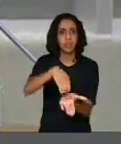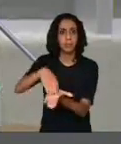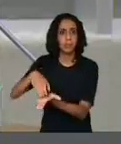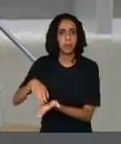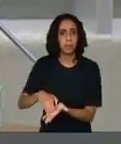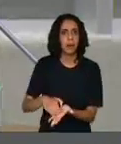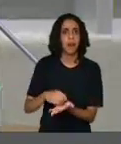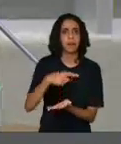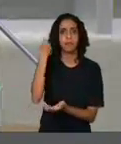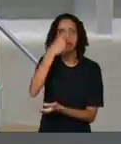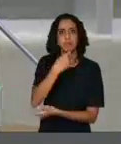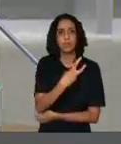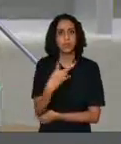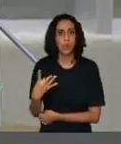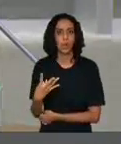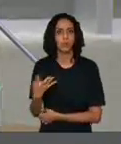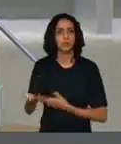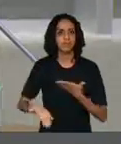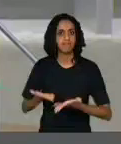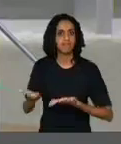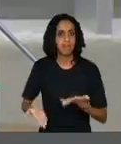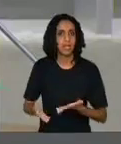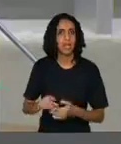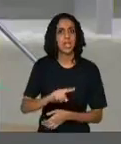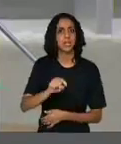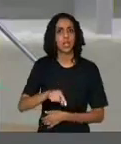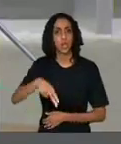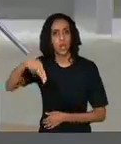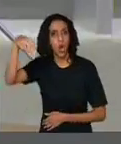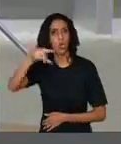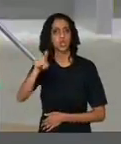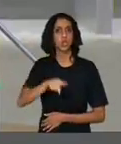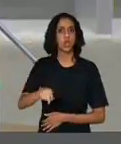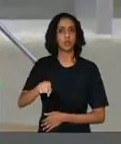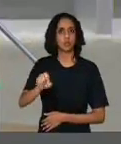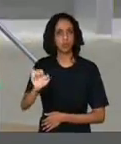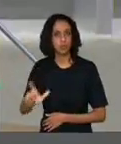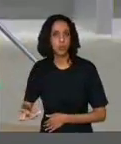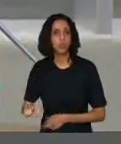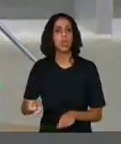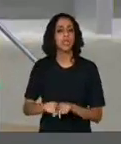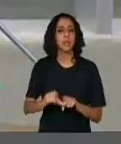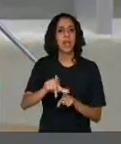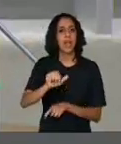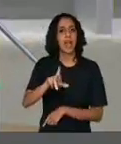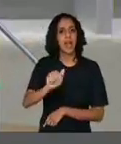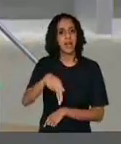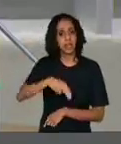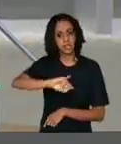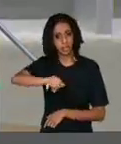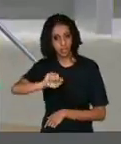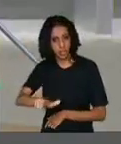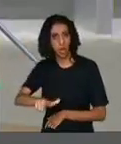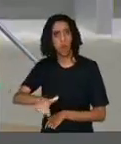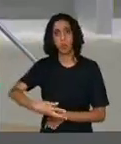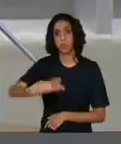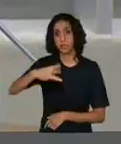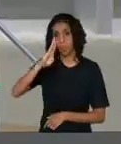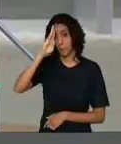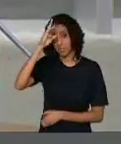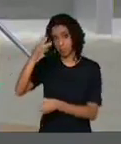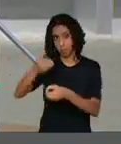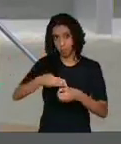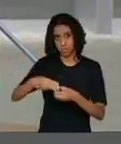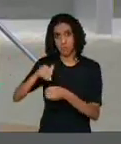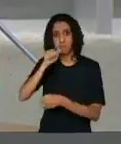atendimento 24 horas, Zona Norte, Zona Sul e Laranjal do Jari, que é o terceiro maior município do